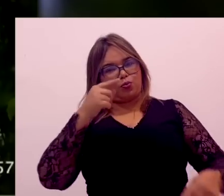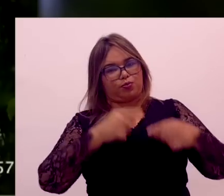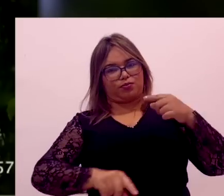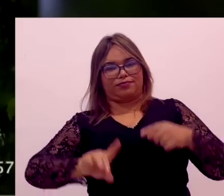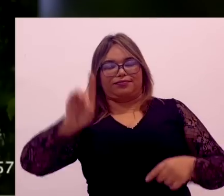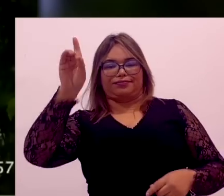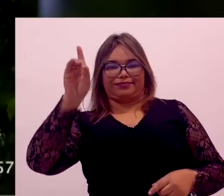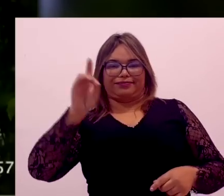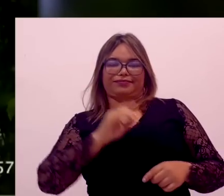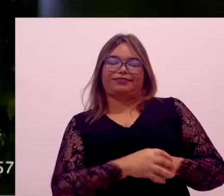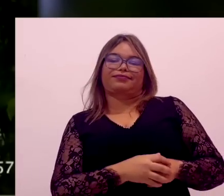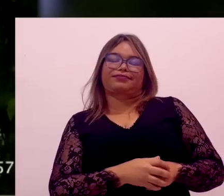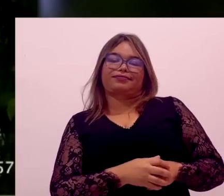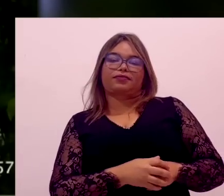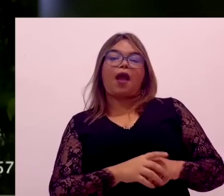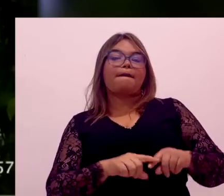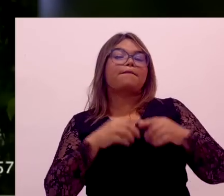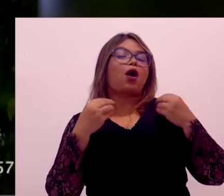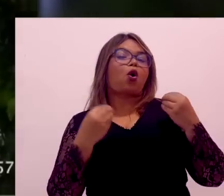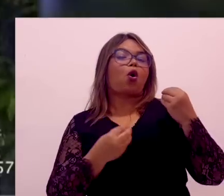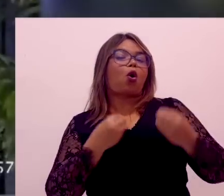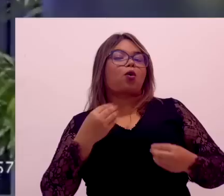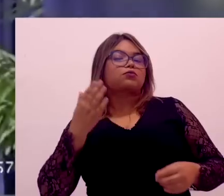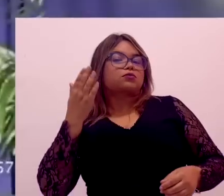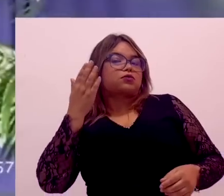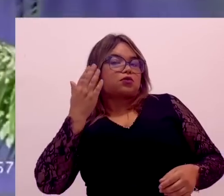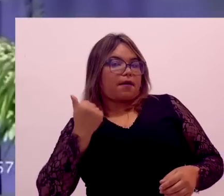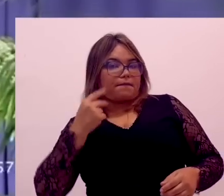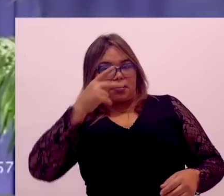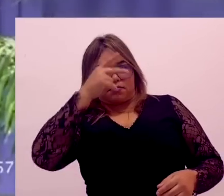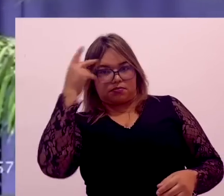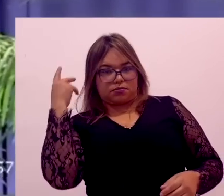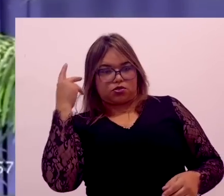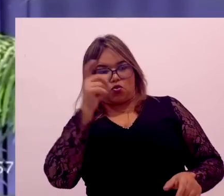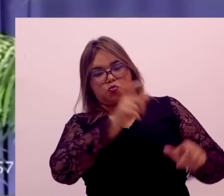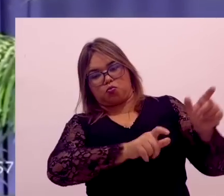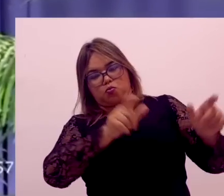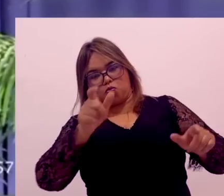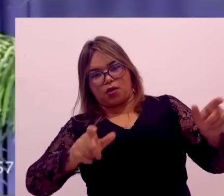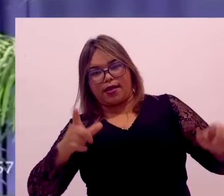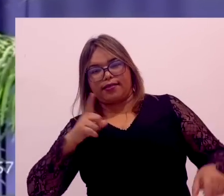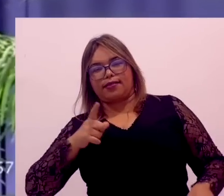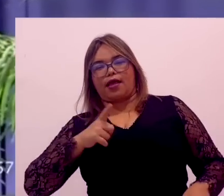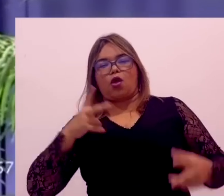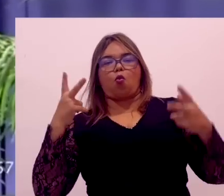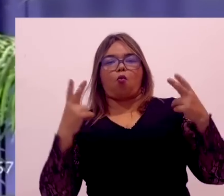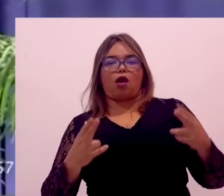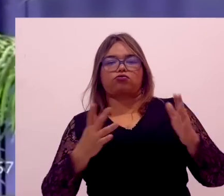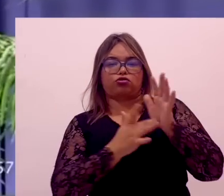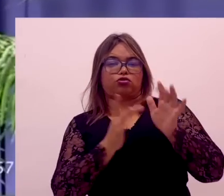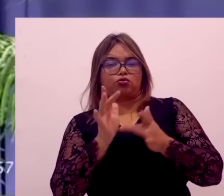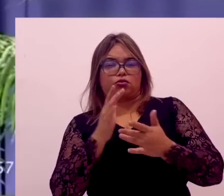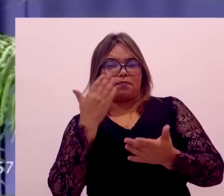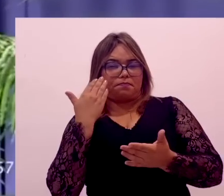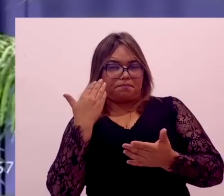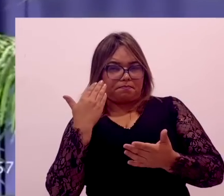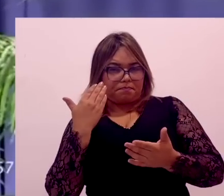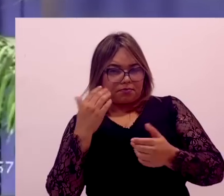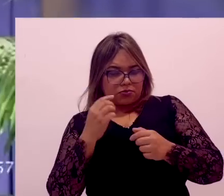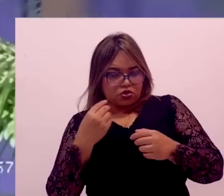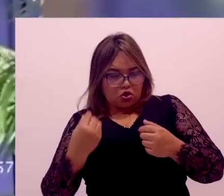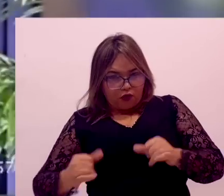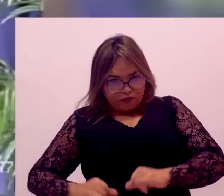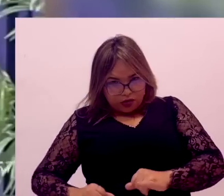Jesus passou? Como nós sabemos qual é o certo? A resposta é o livro de Daniel, no capítulo 8 e